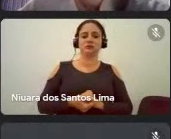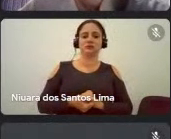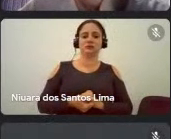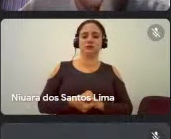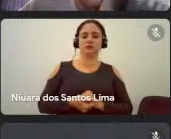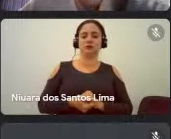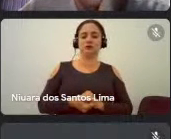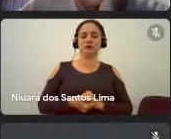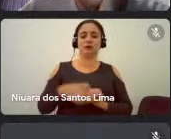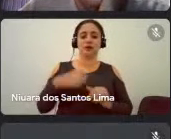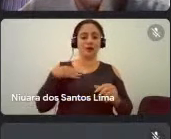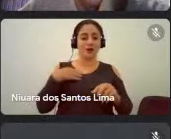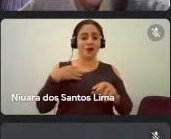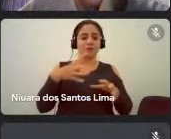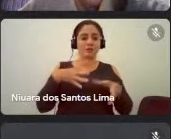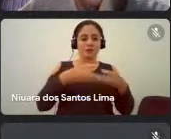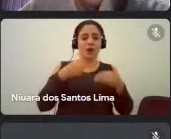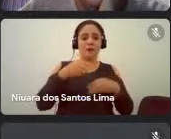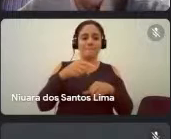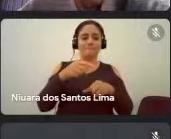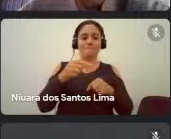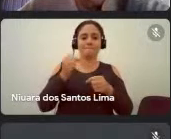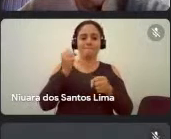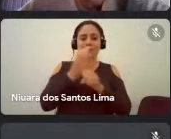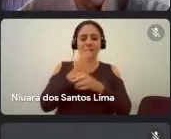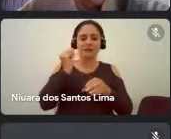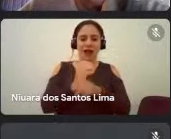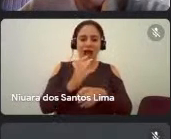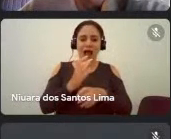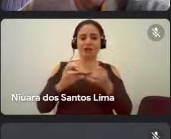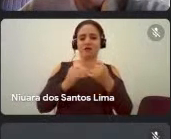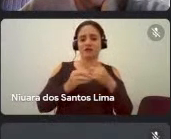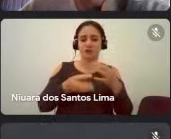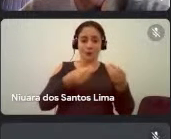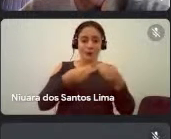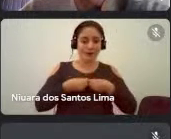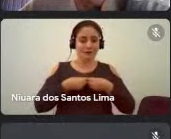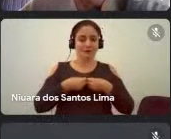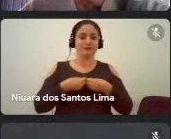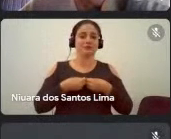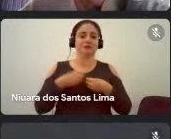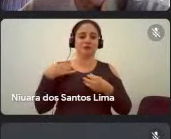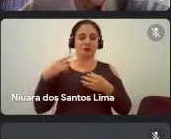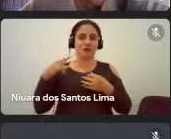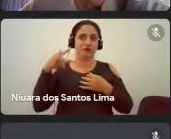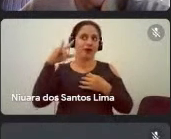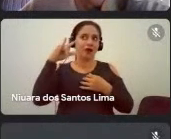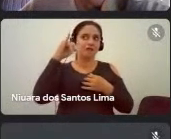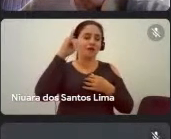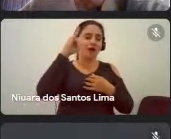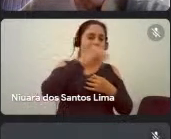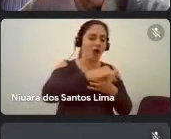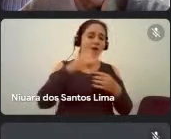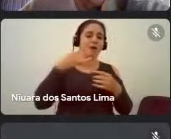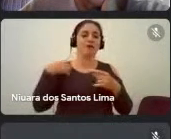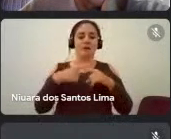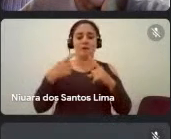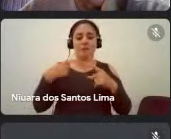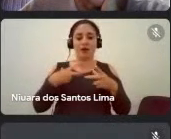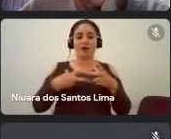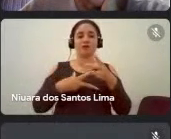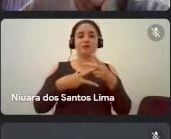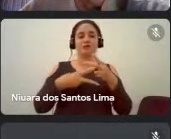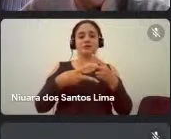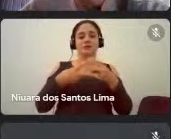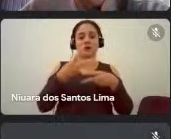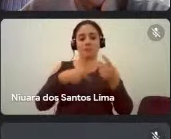houve alguém que me deu um saco de batatas e feijões, e fui de avião, aqui eu escrevi voo de avião, mas as prendas seguem de